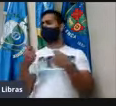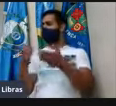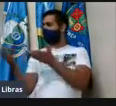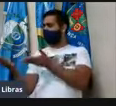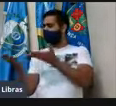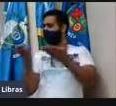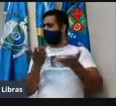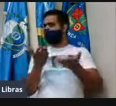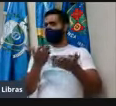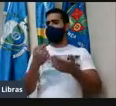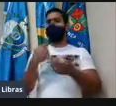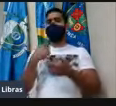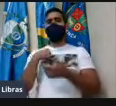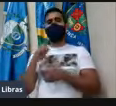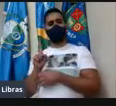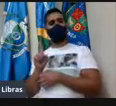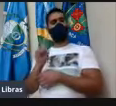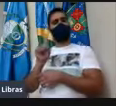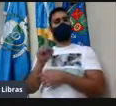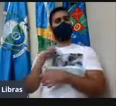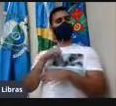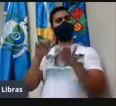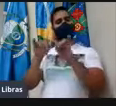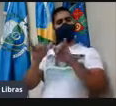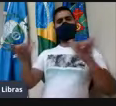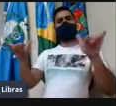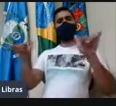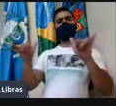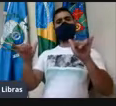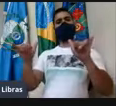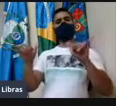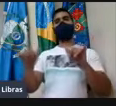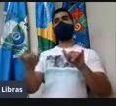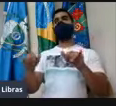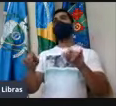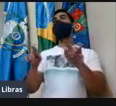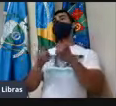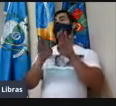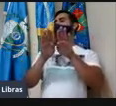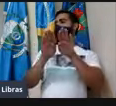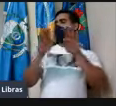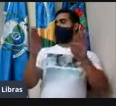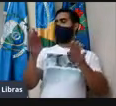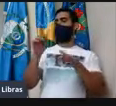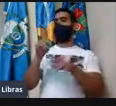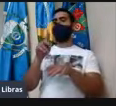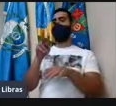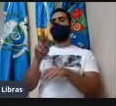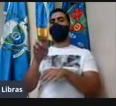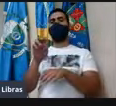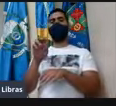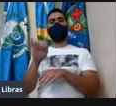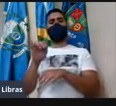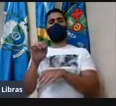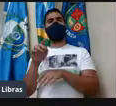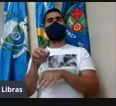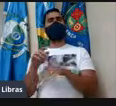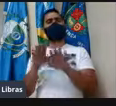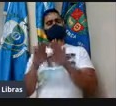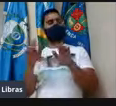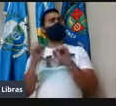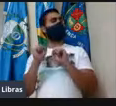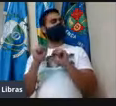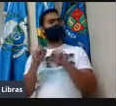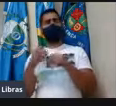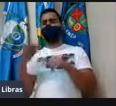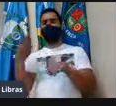convocado, estarei aqui presente para dar informação. E as portas do prévio vão estar abertas para o momento que